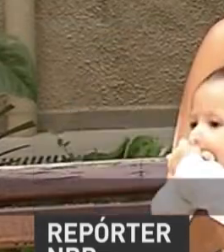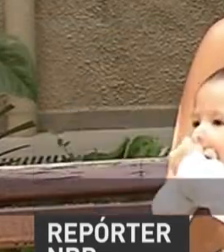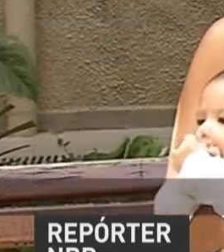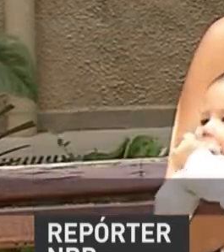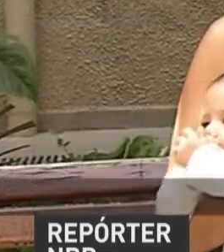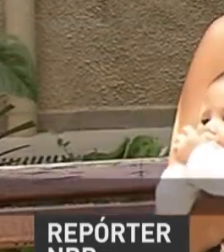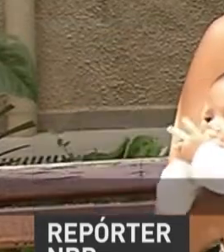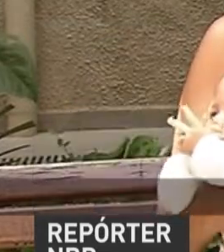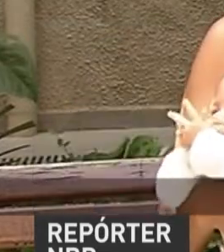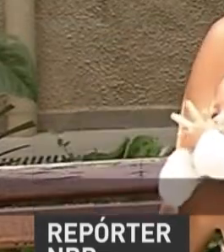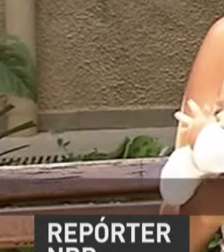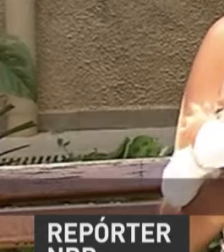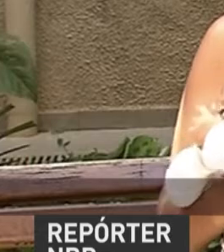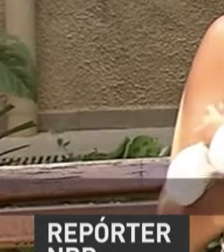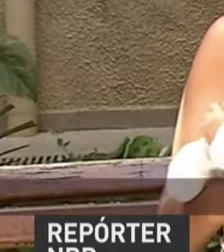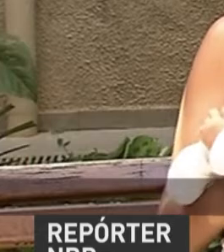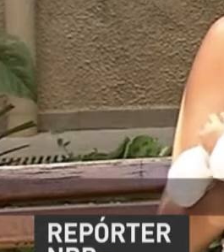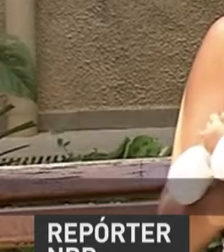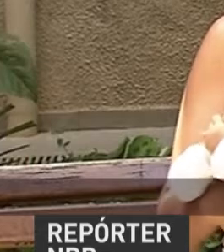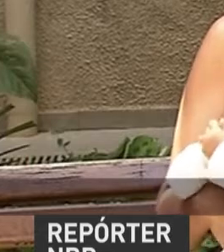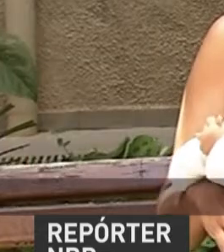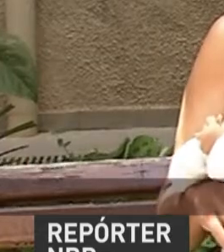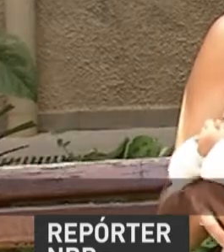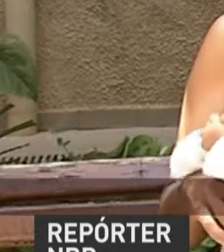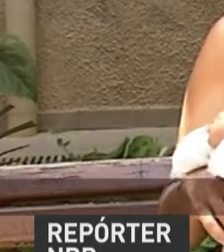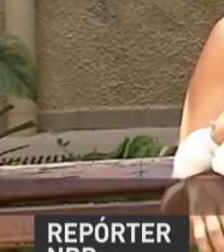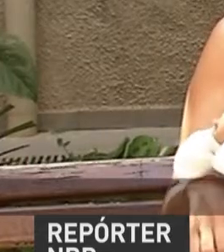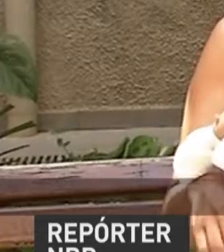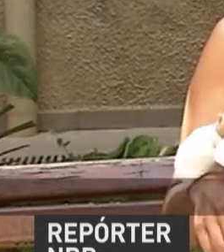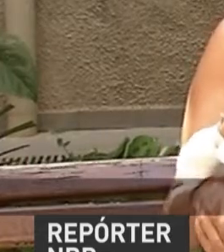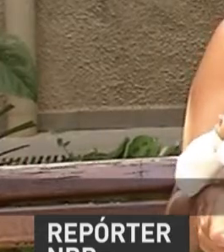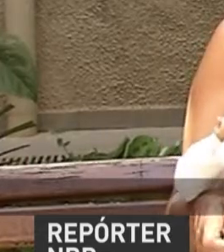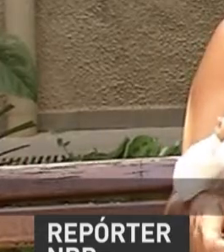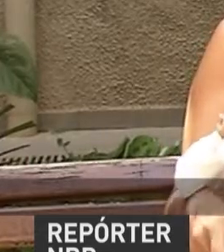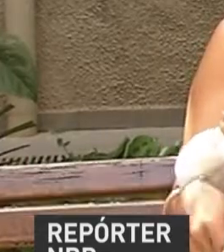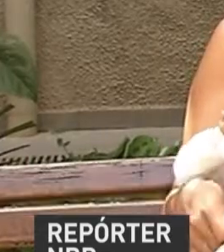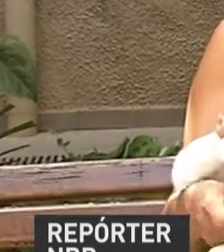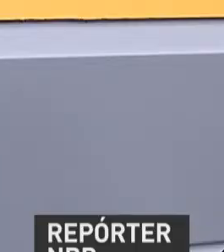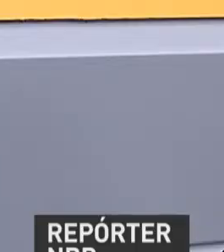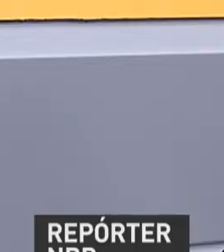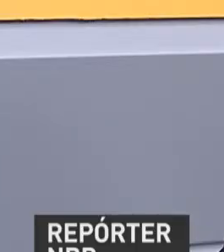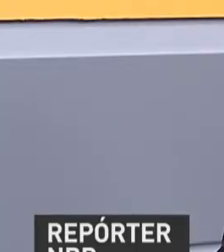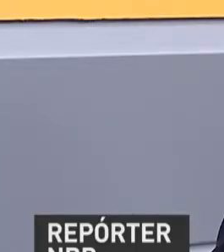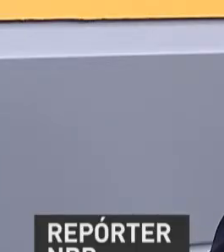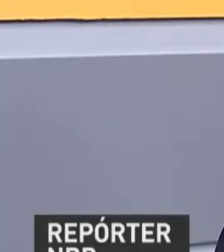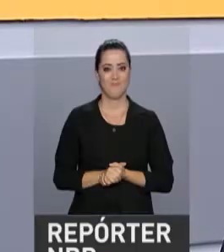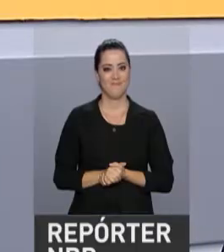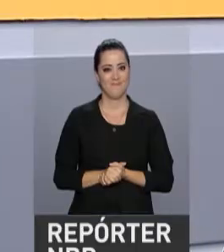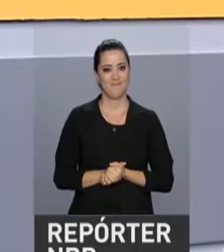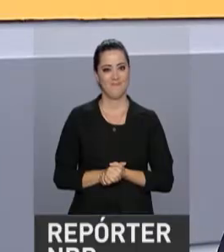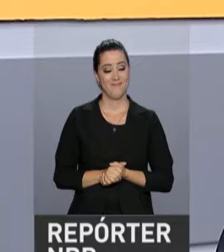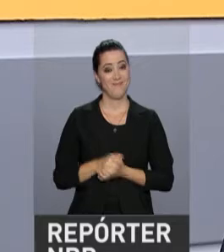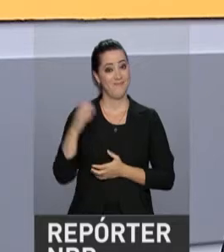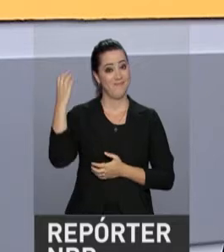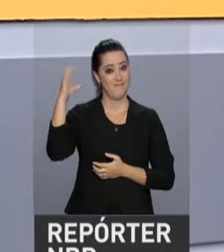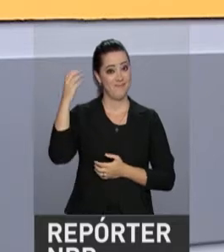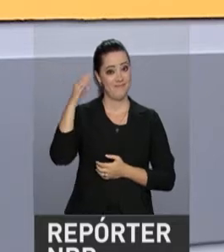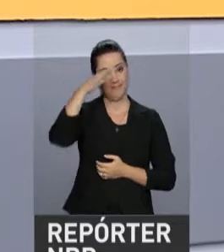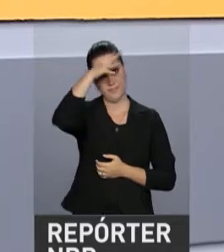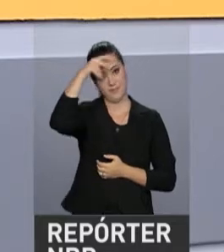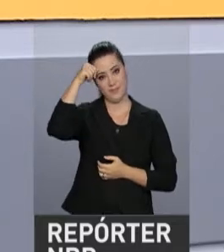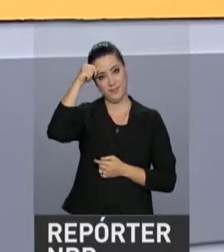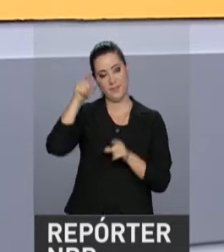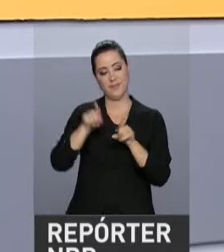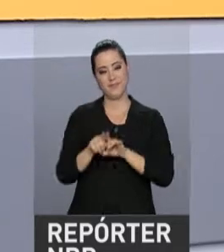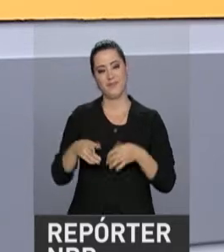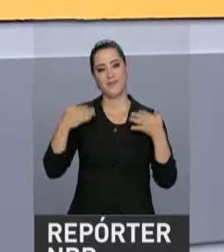on e se estou muito feliz porque estamos aqui em cuiabá no mato grosso também